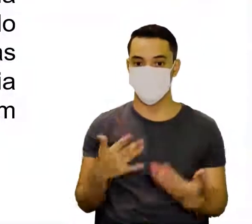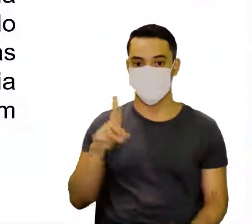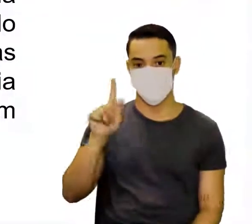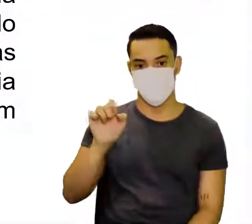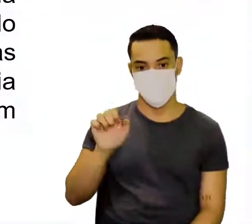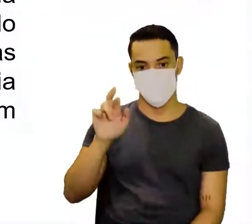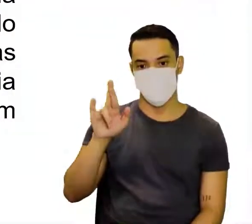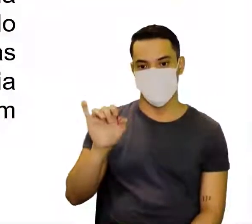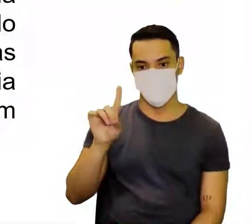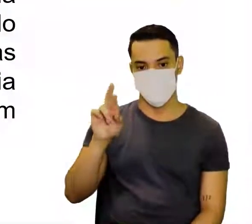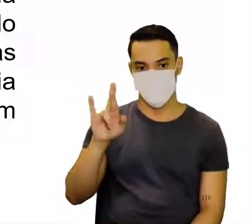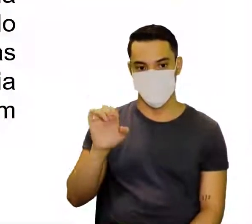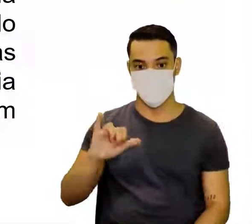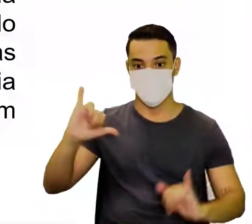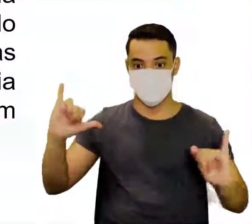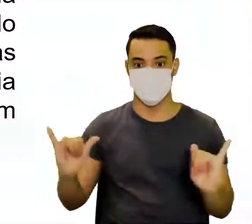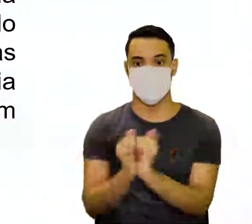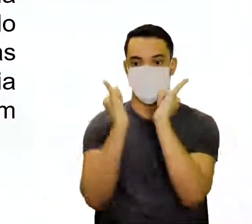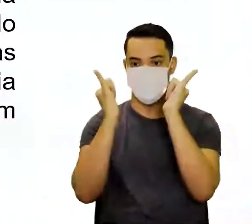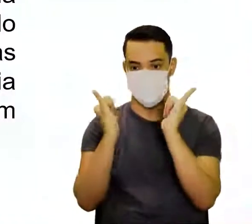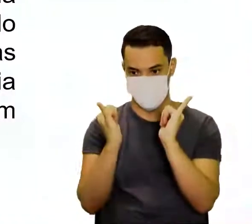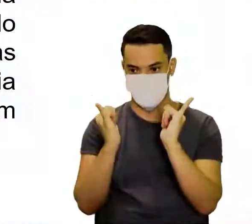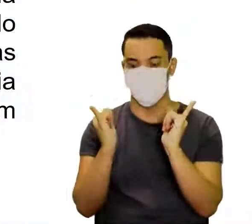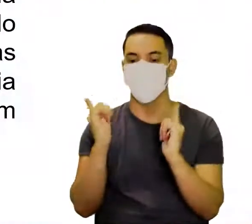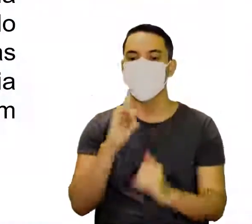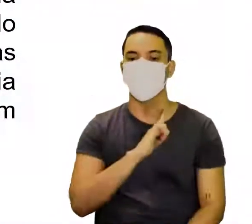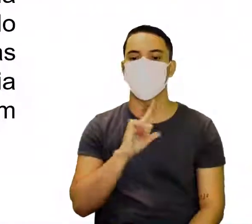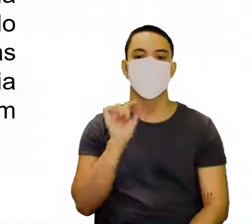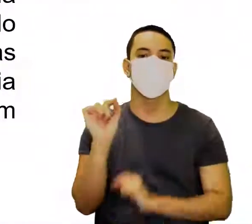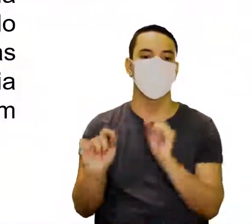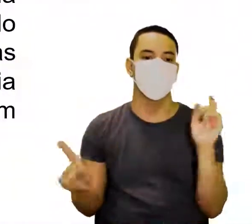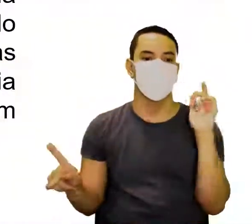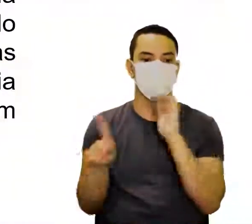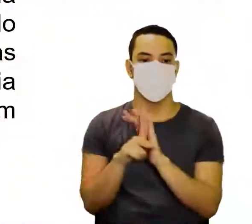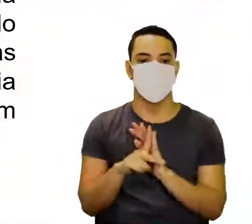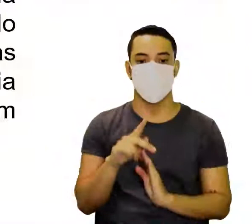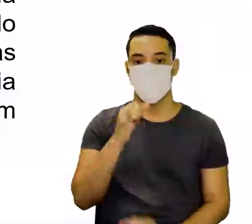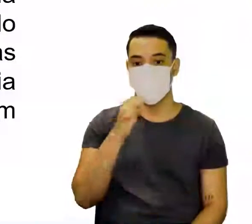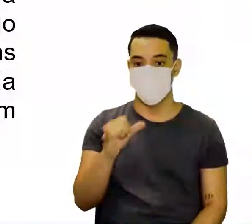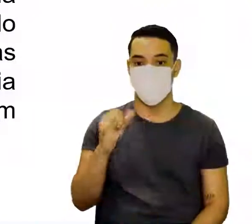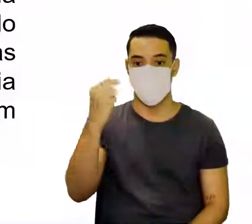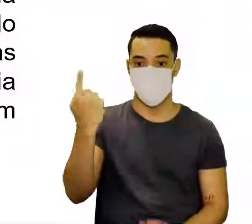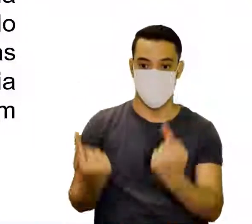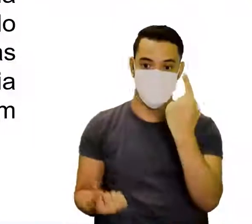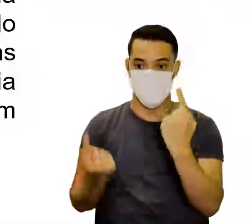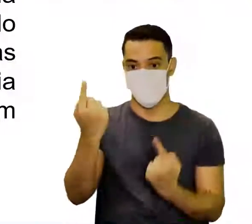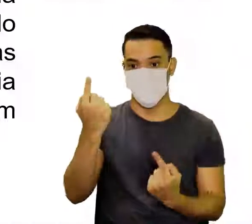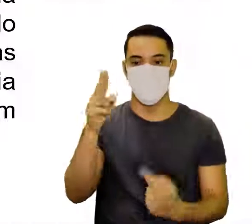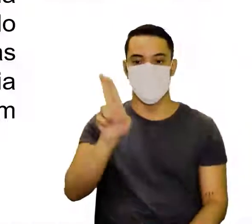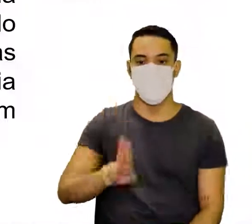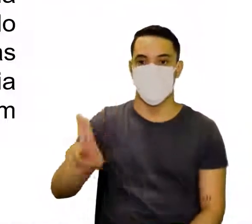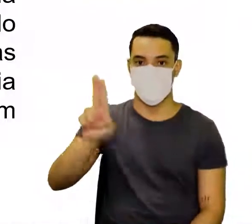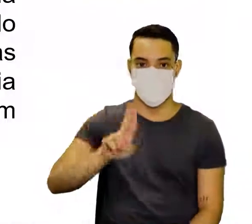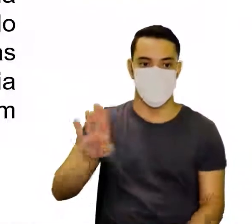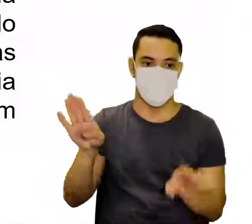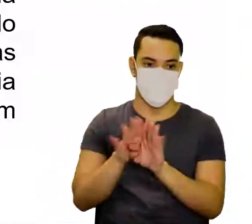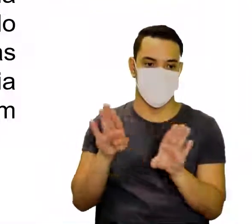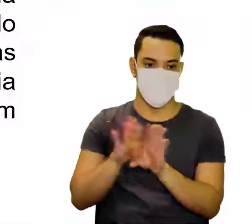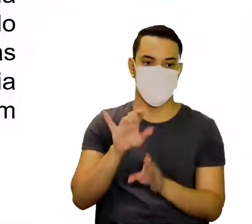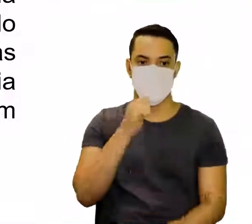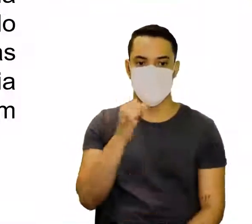geradores das usinas geradores de energia elétrica fornecem corrente alternada e utilizam